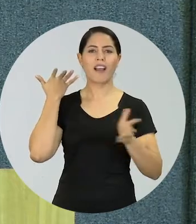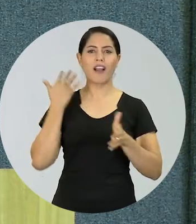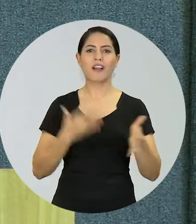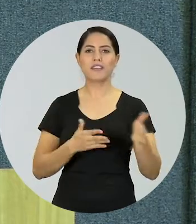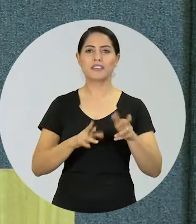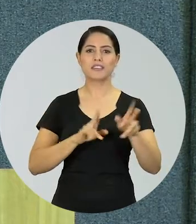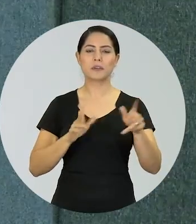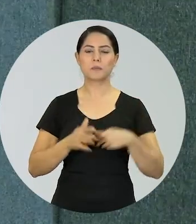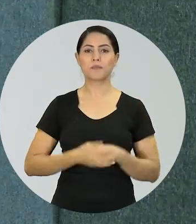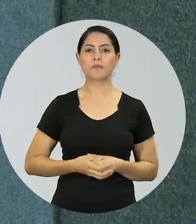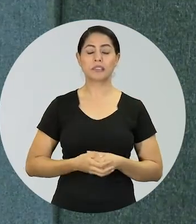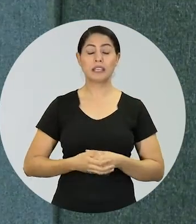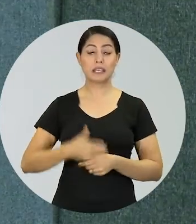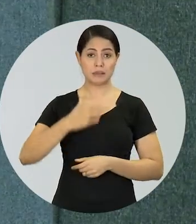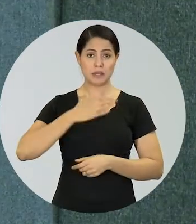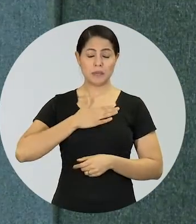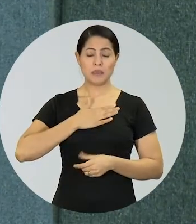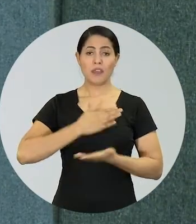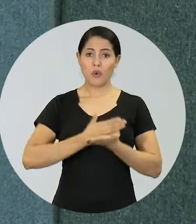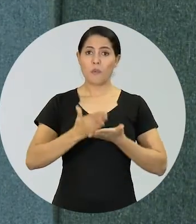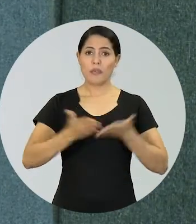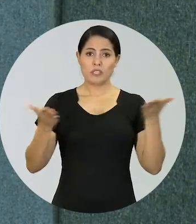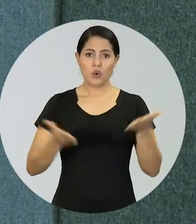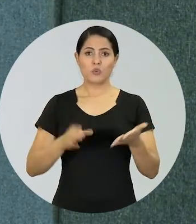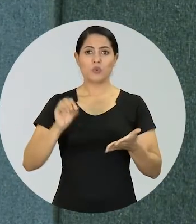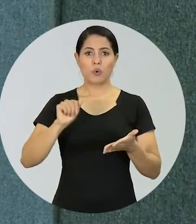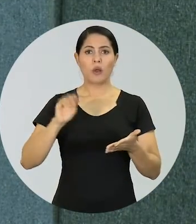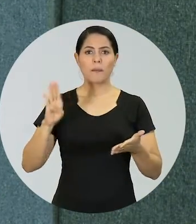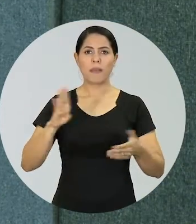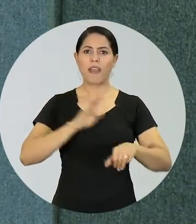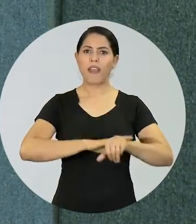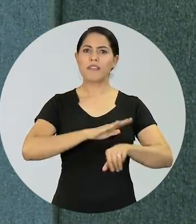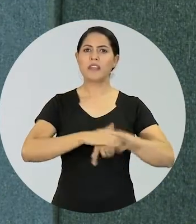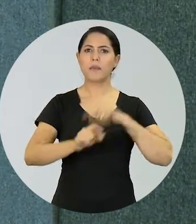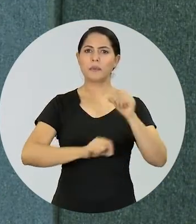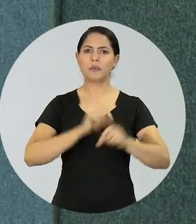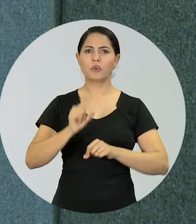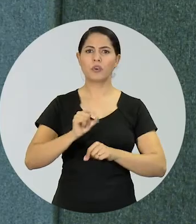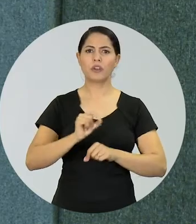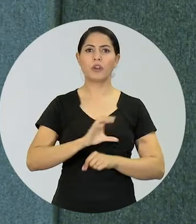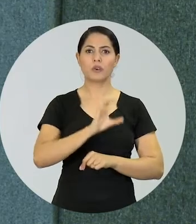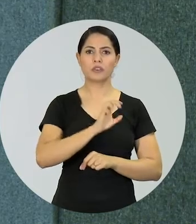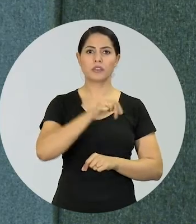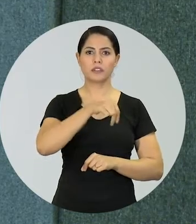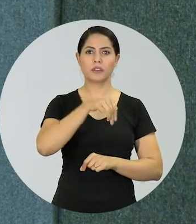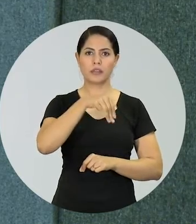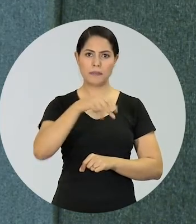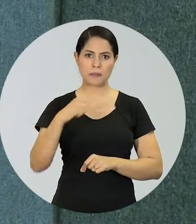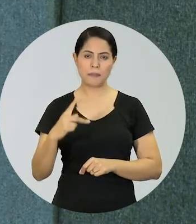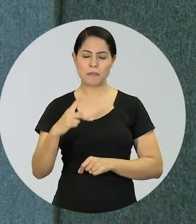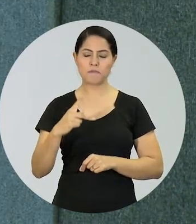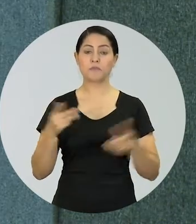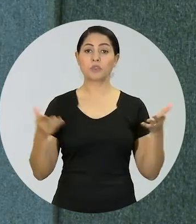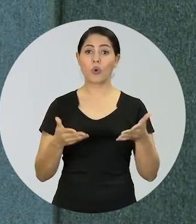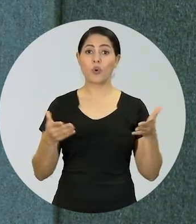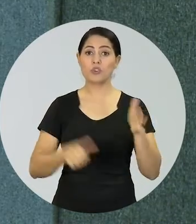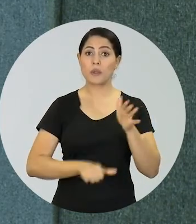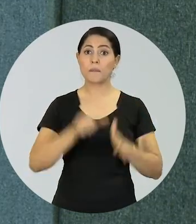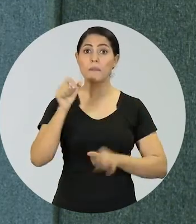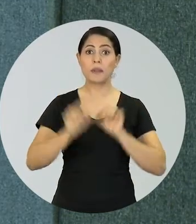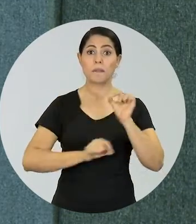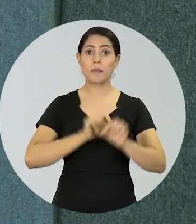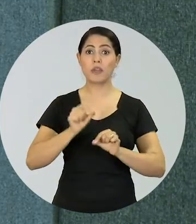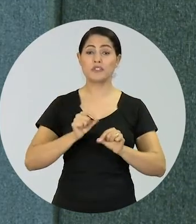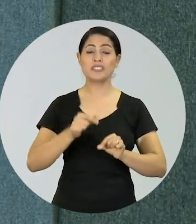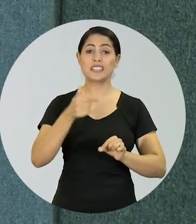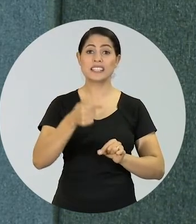daqueles até então percorridos. Para mim, a partir de hoje, além da OAB, também é tempo do Conselho Nacional do Ministério Público. Hoje é o